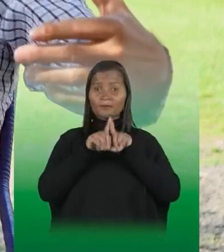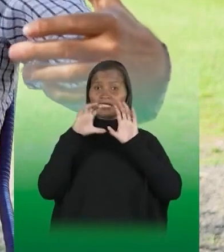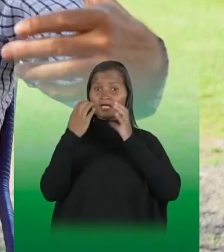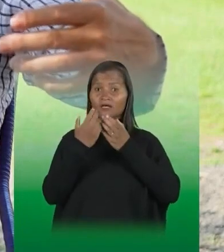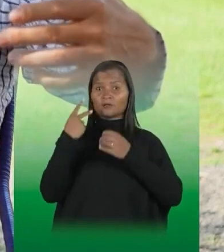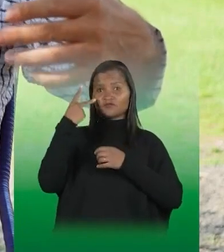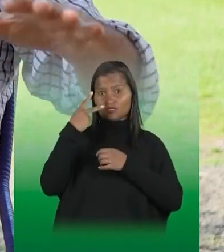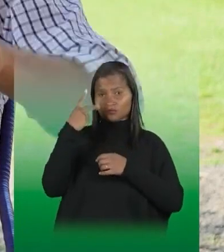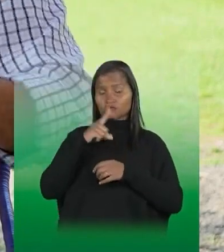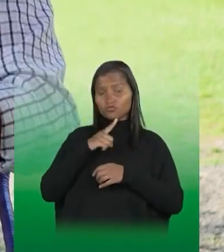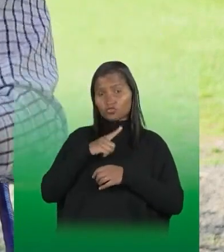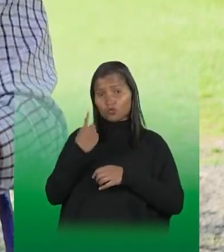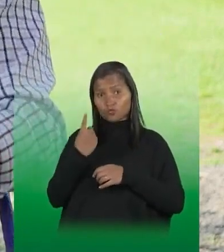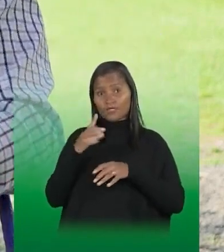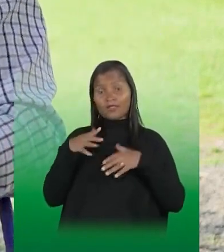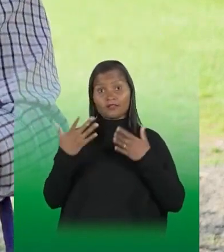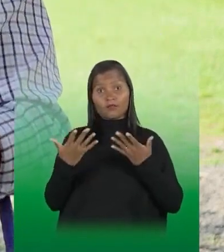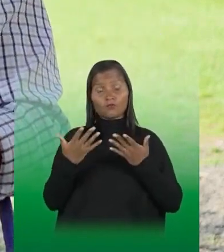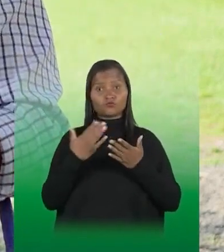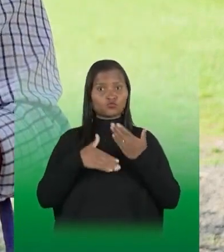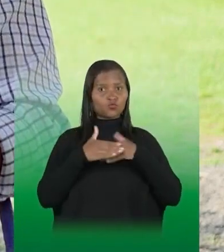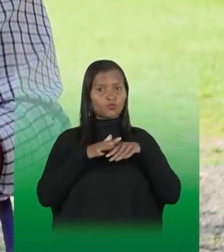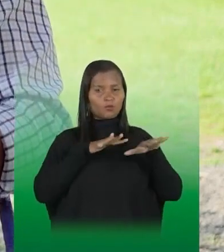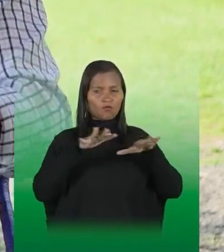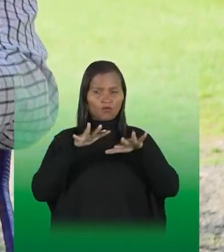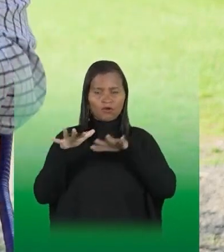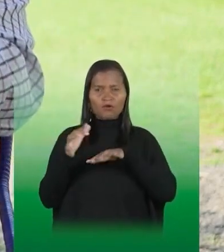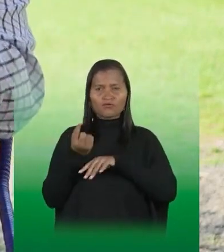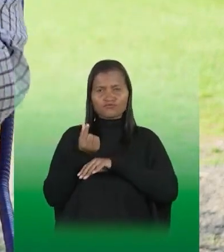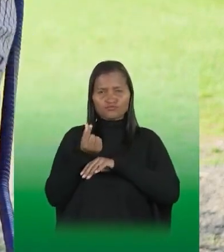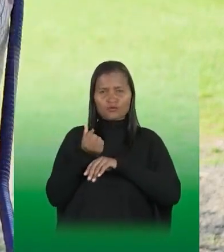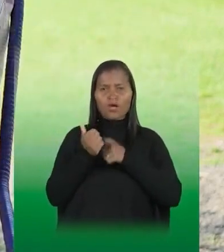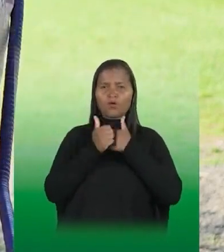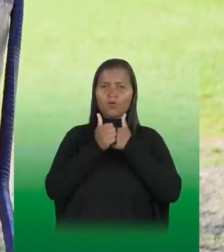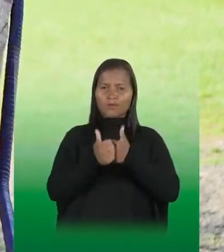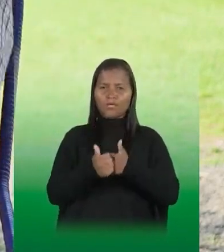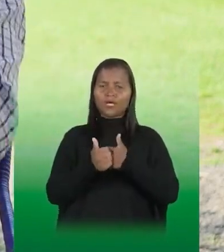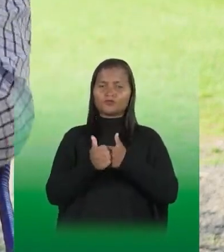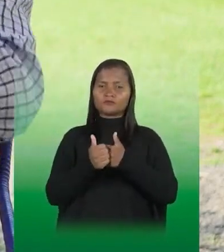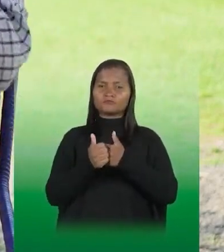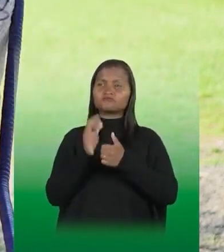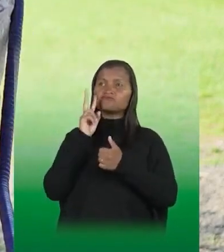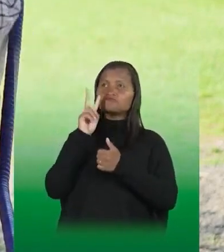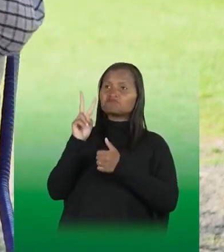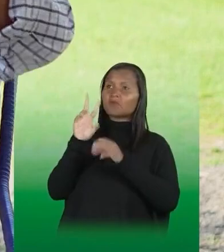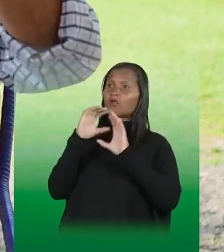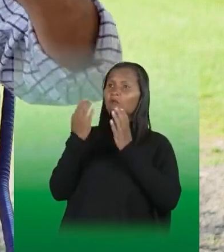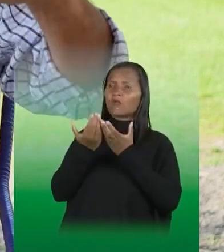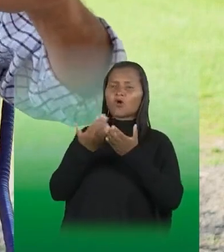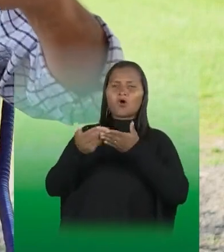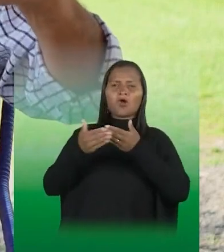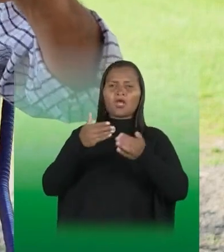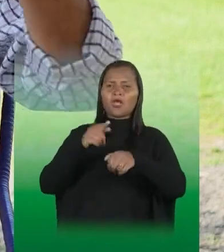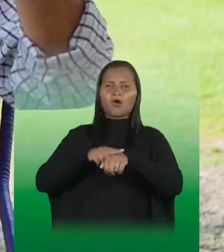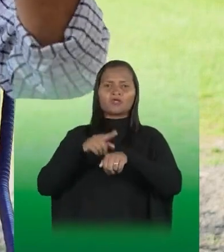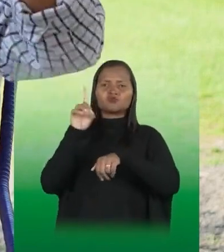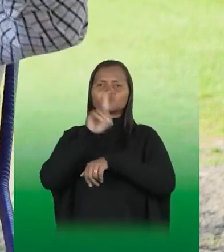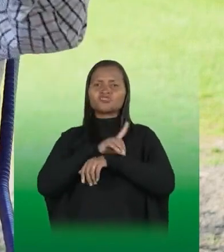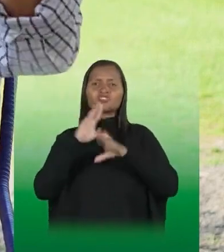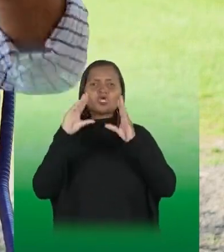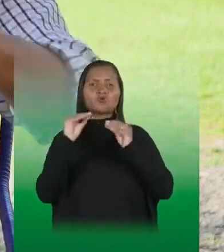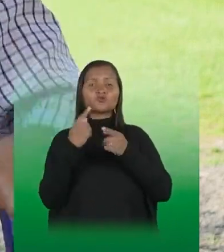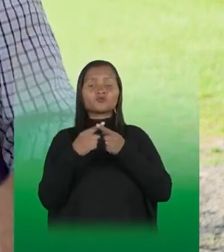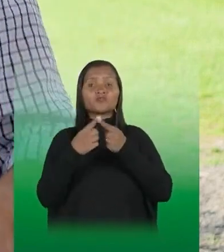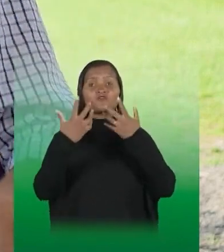de Vereadores. Então toda a movimentação financeira era acompanhado pela comunidade a qualquer hora do dia e da noite,